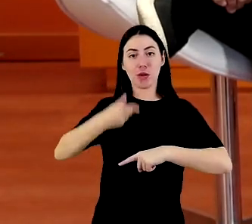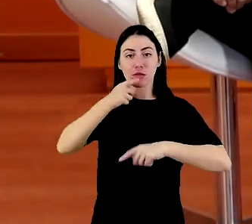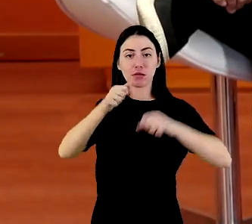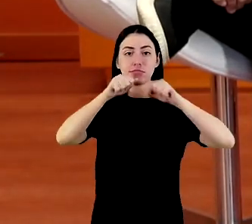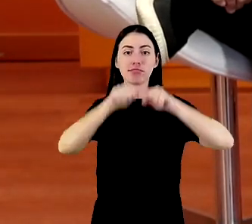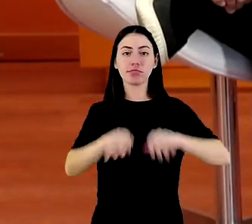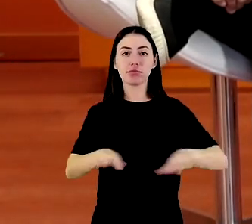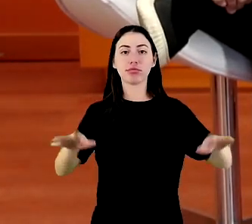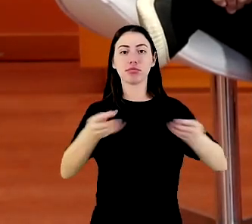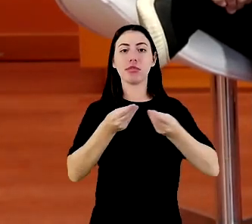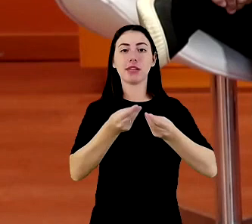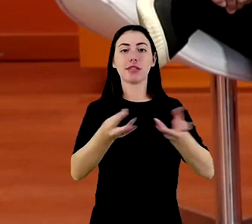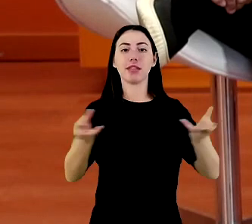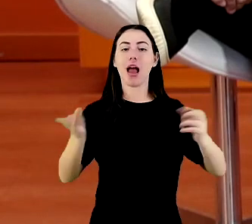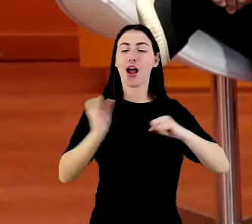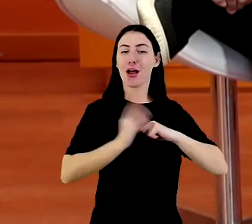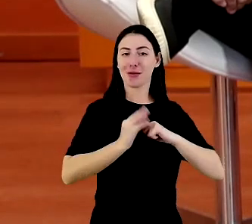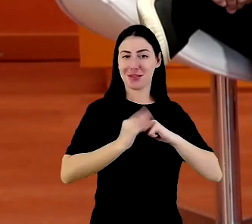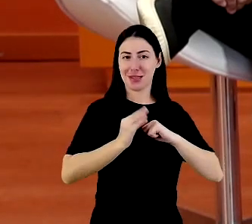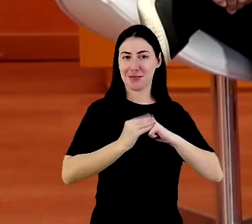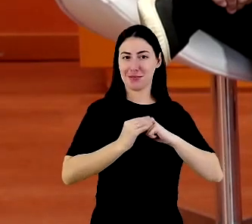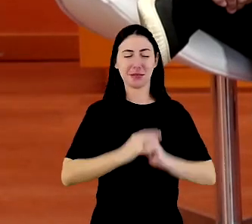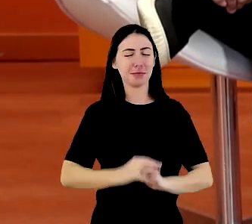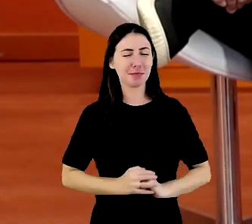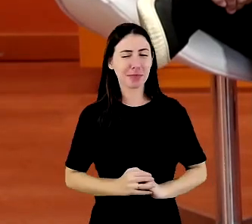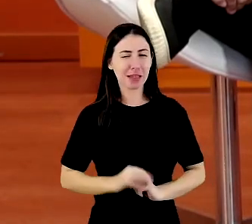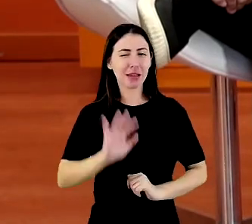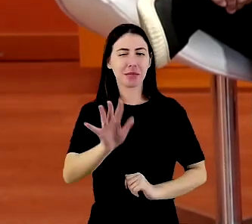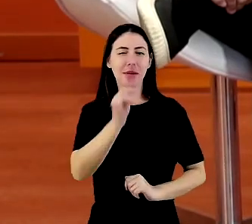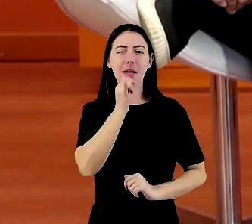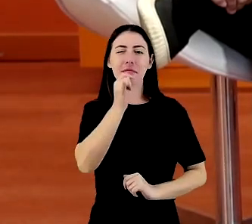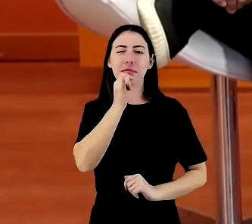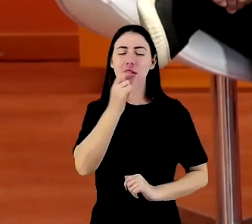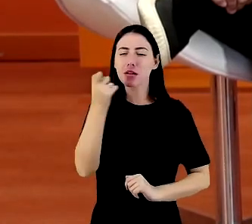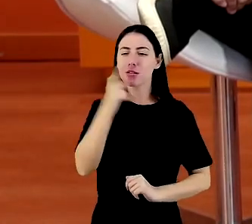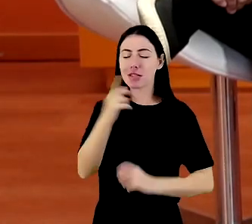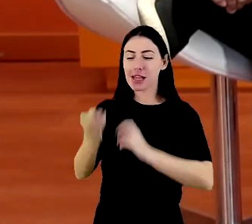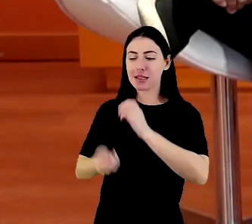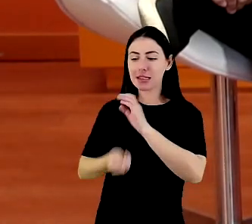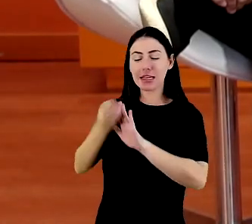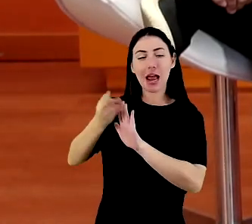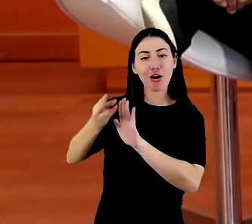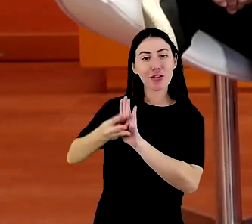dentro, trazer conhecimento, geração de conteúdos de valor